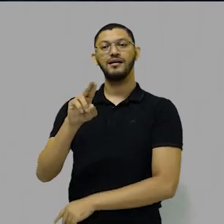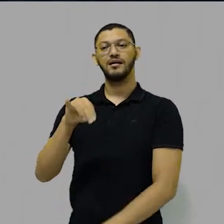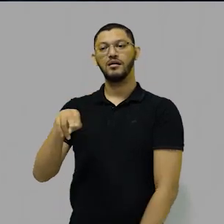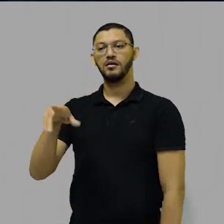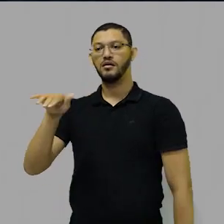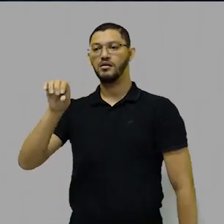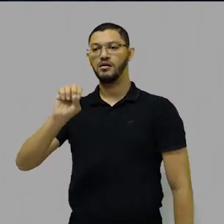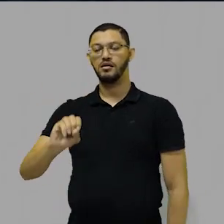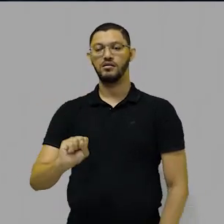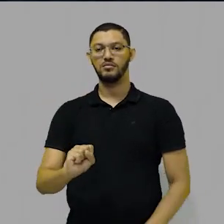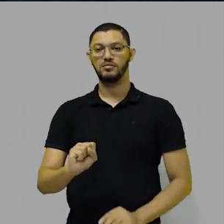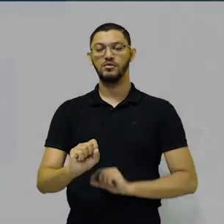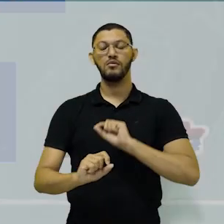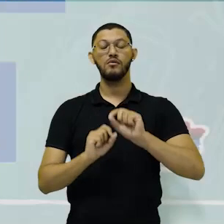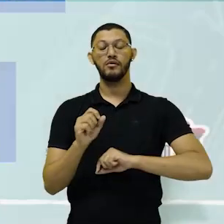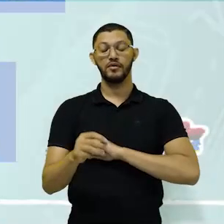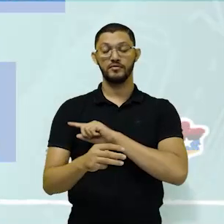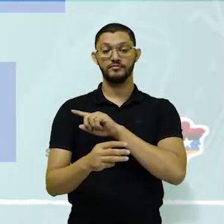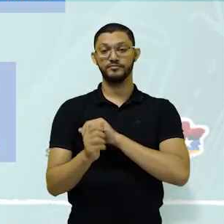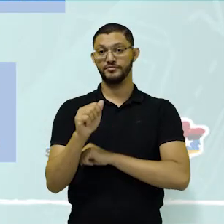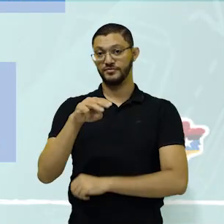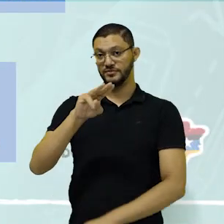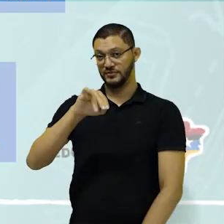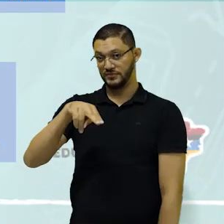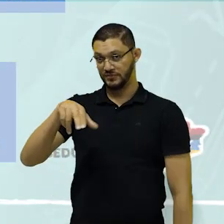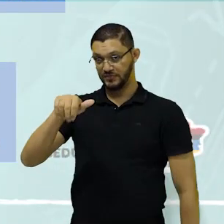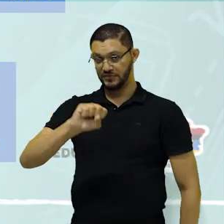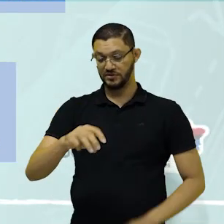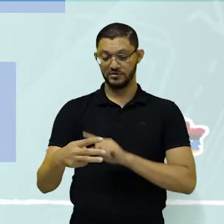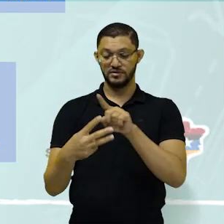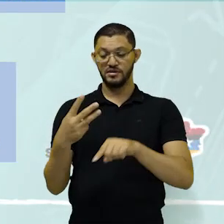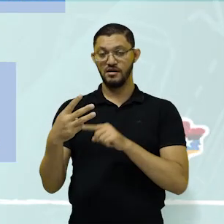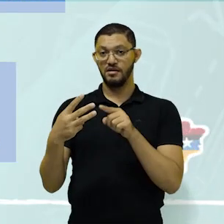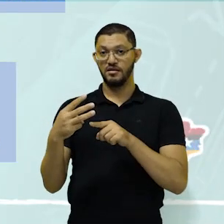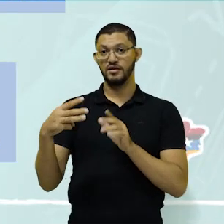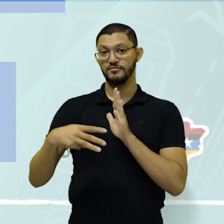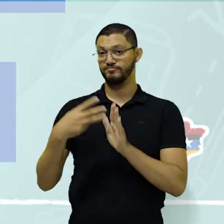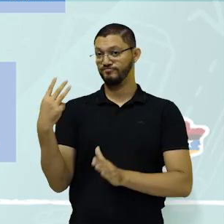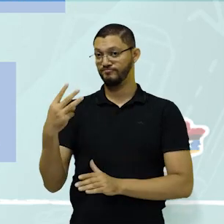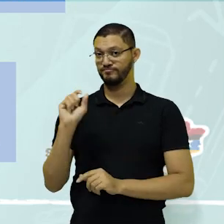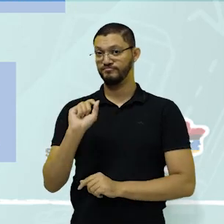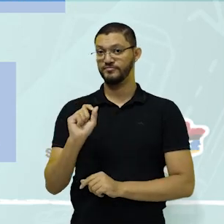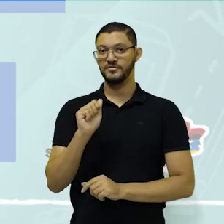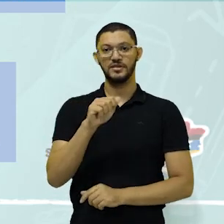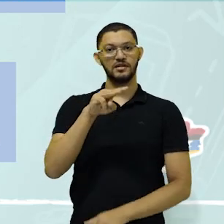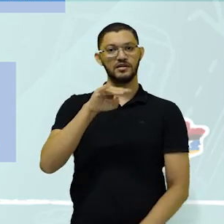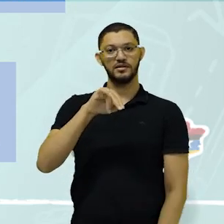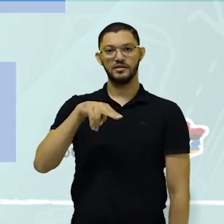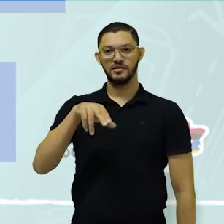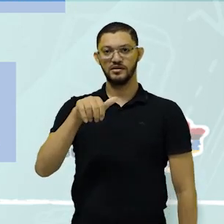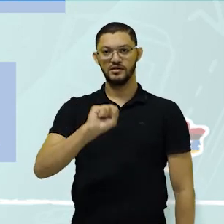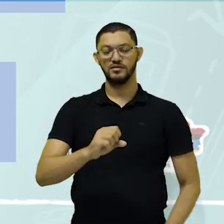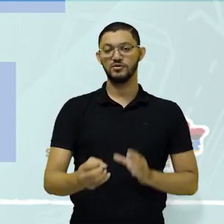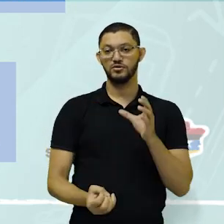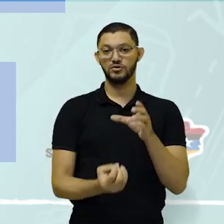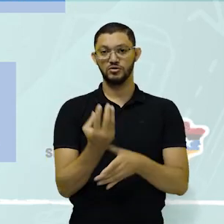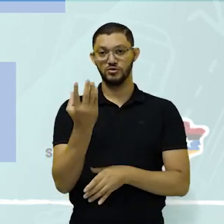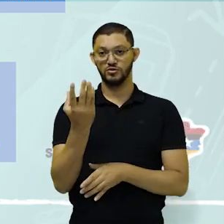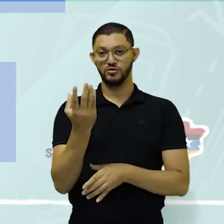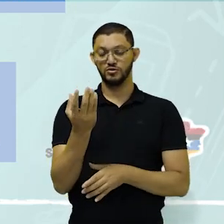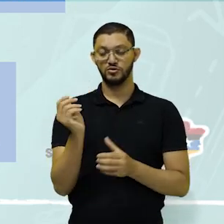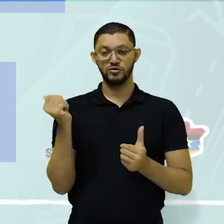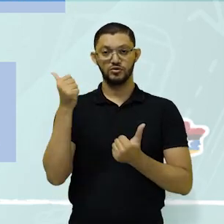o que seria a amina terciária? A amina terciária é a amina derivada